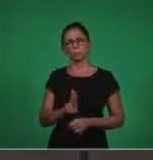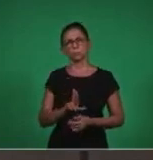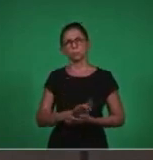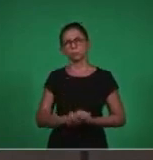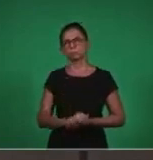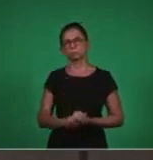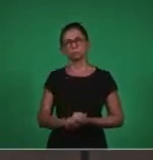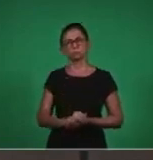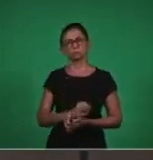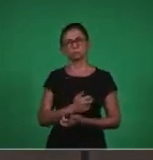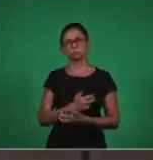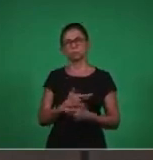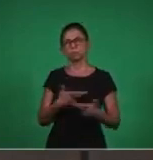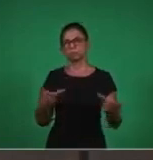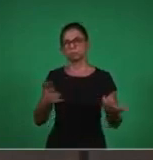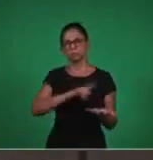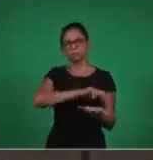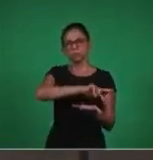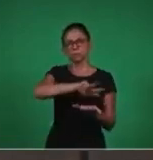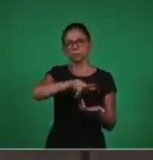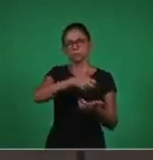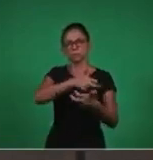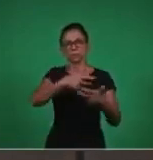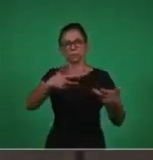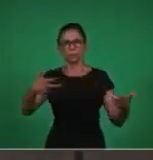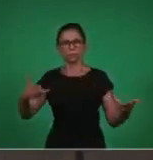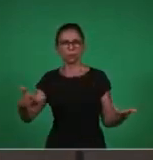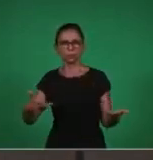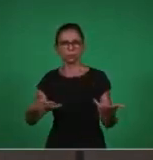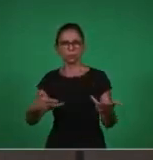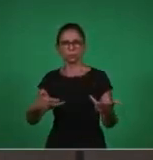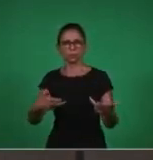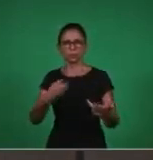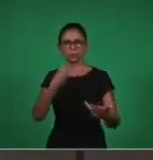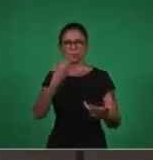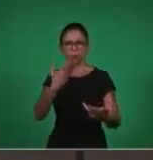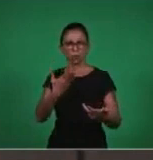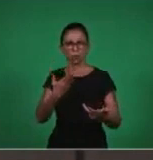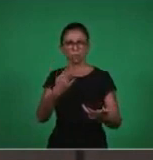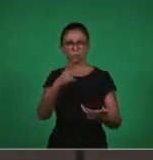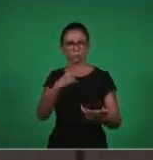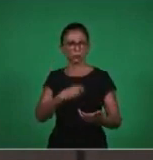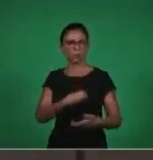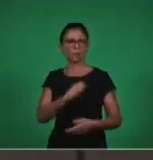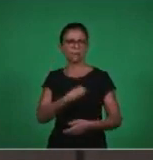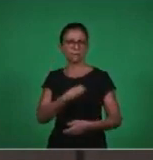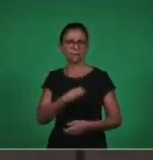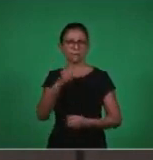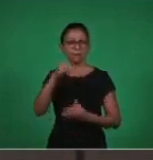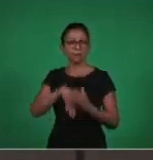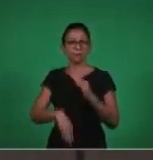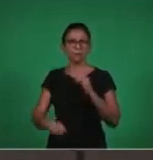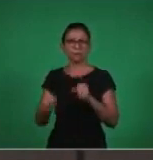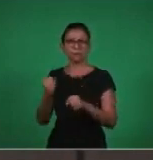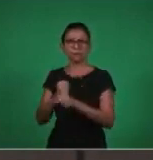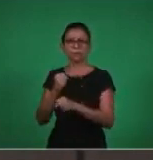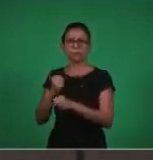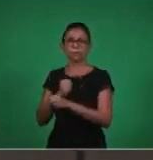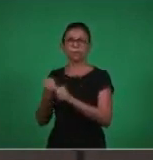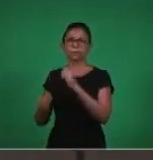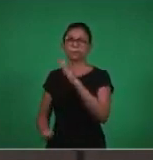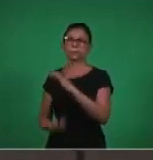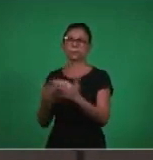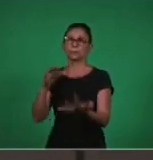São os elementos que estão disponíveis da obra criadora. E eu vou fazer uma pergunta. É pecado